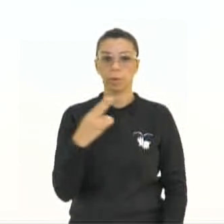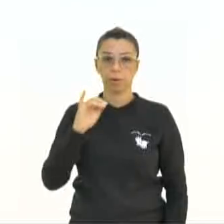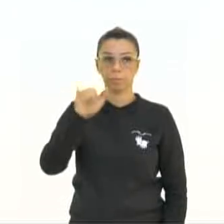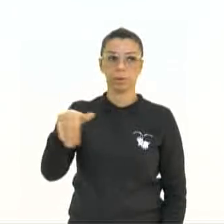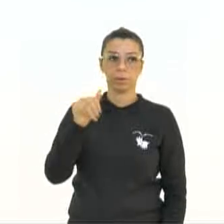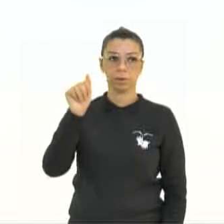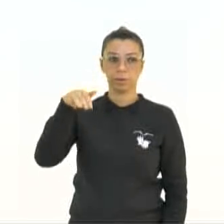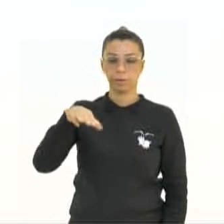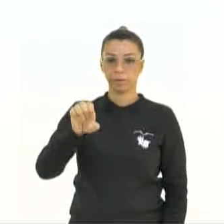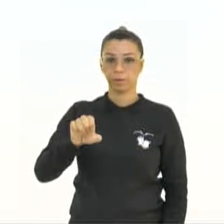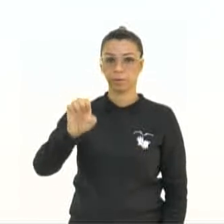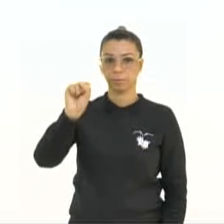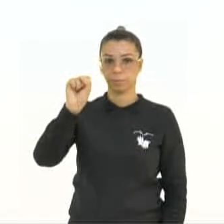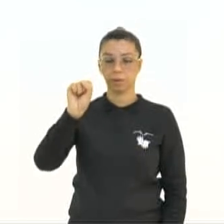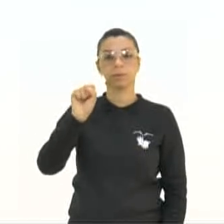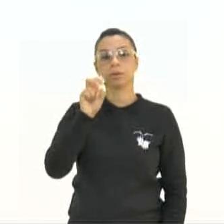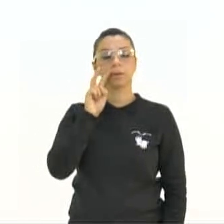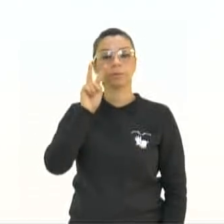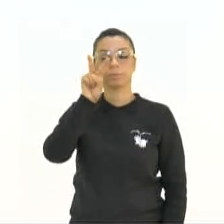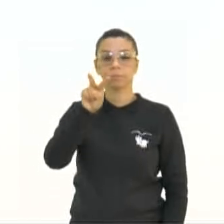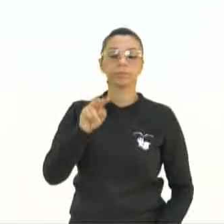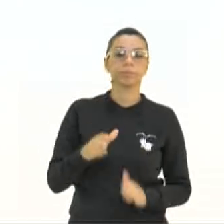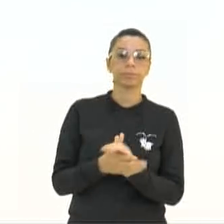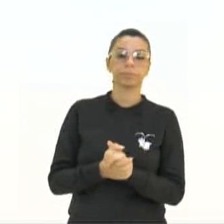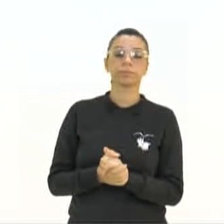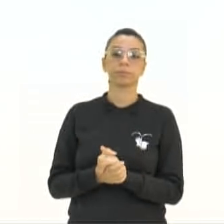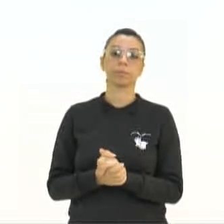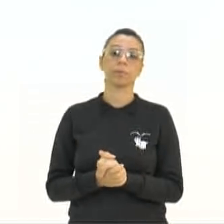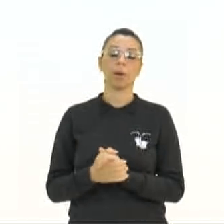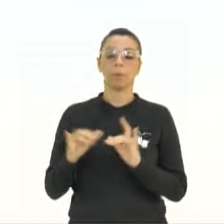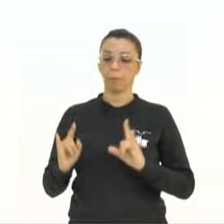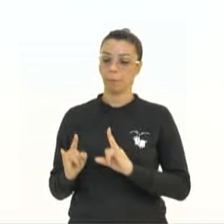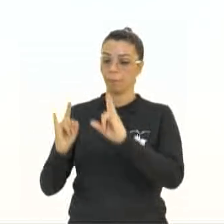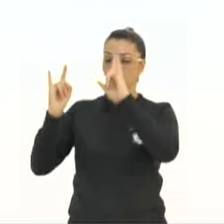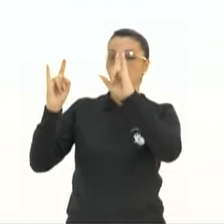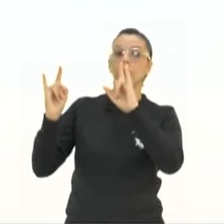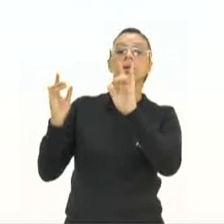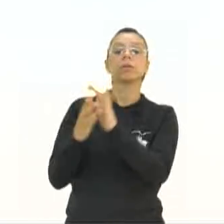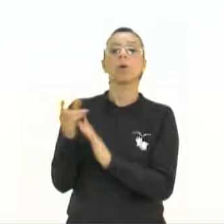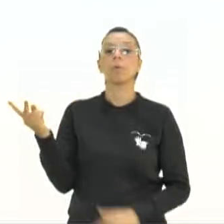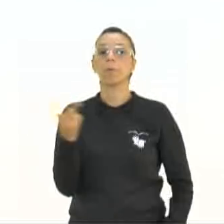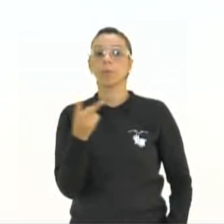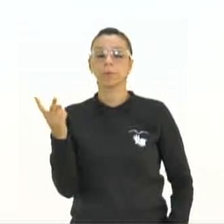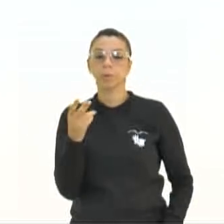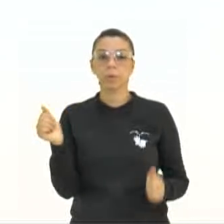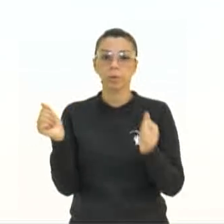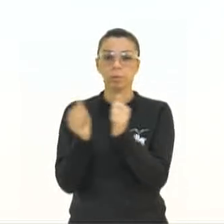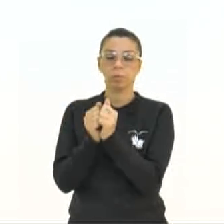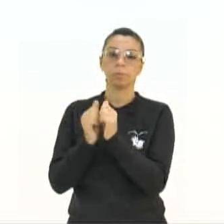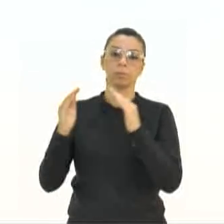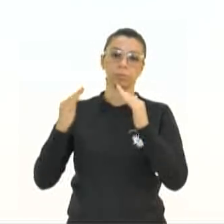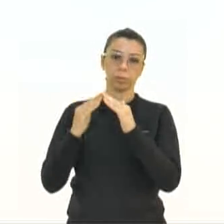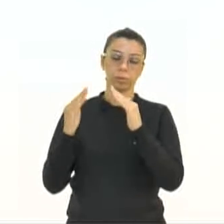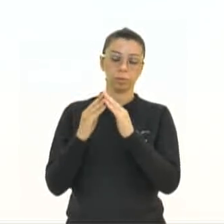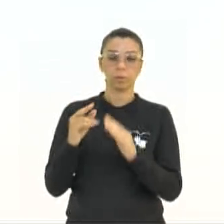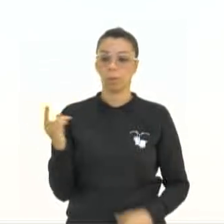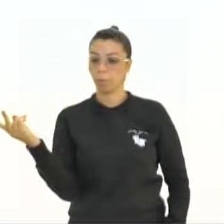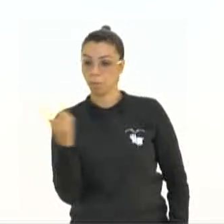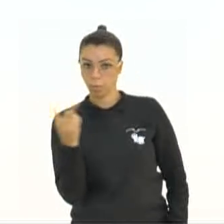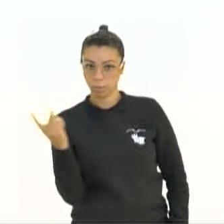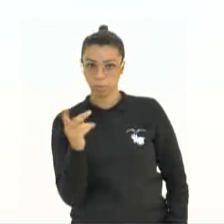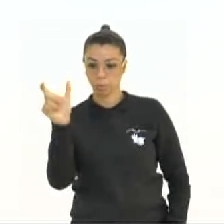share a flat with my friend Bob. Então, ele divide um apartamento com um amigo. Os dois estão na universidade e dividem um apartamento. We are